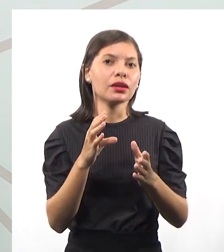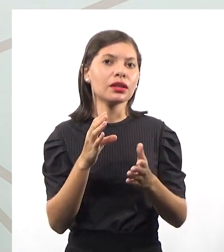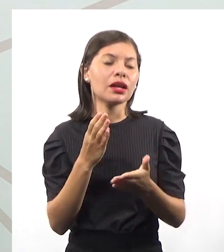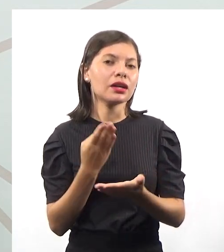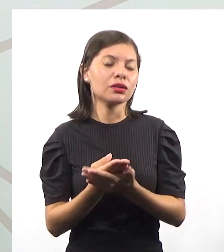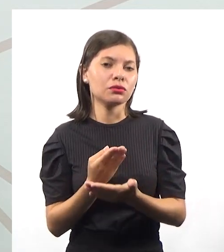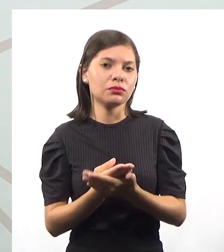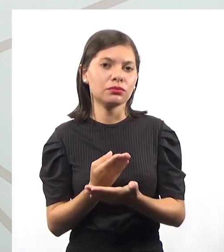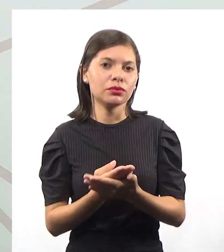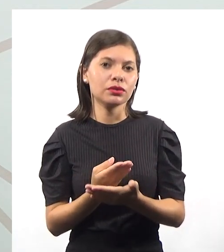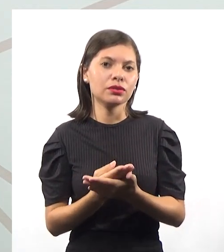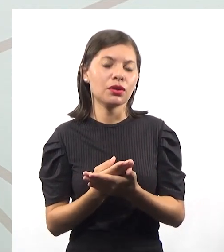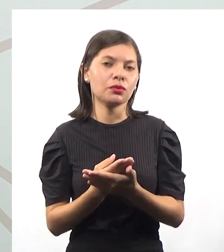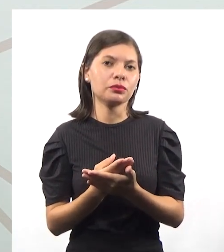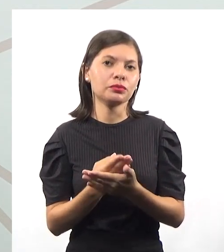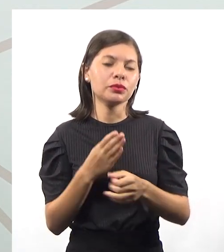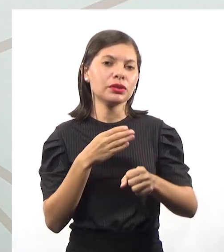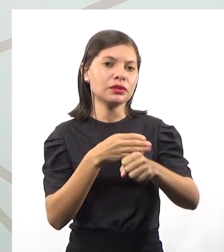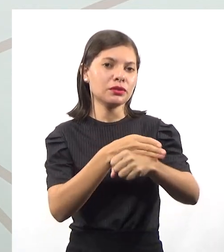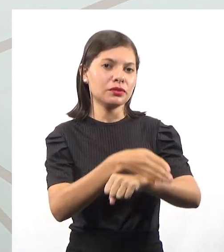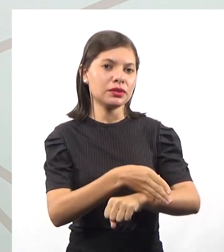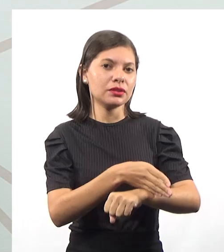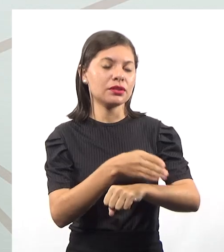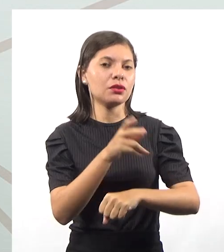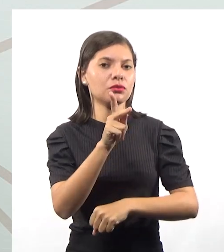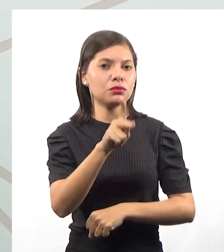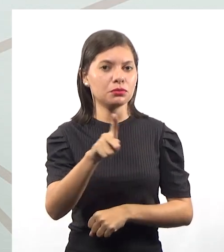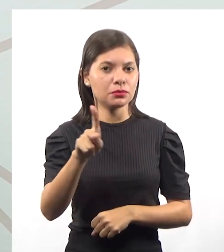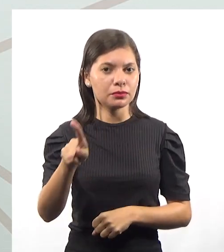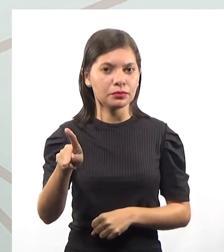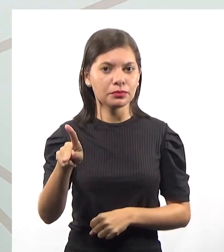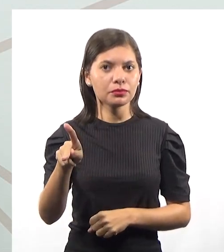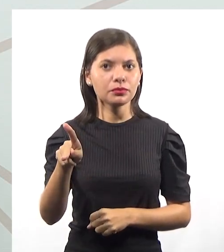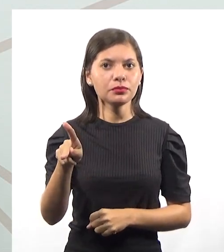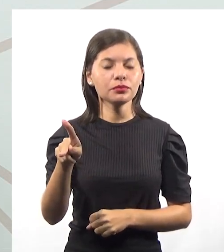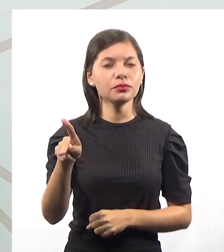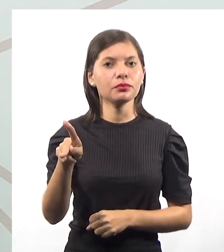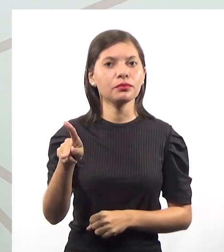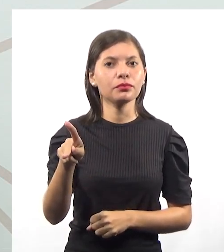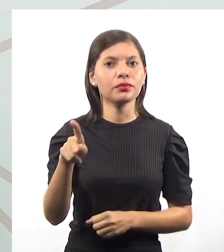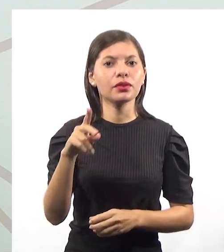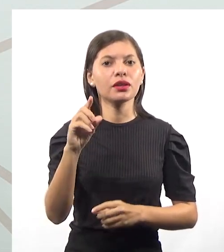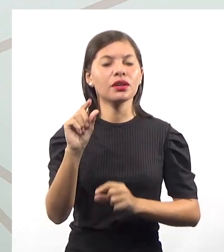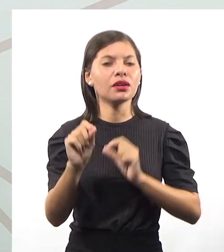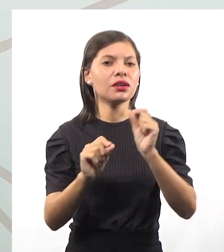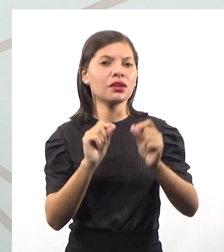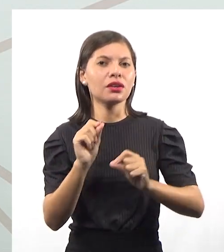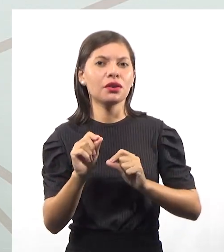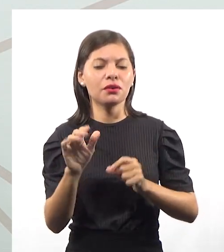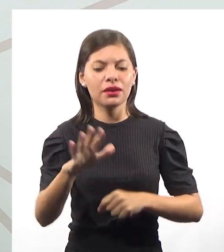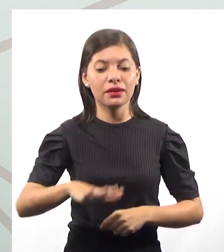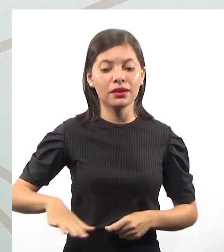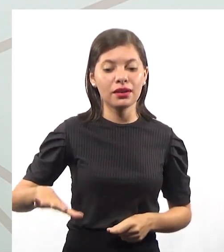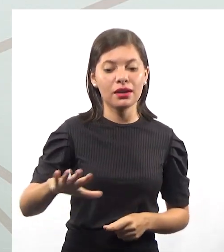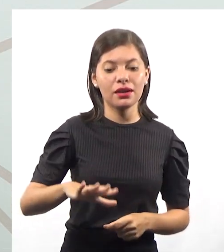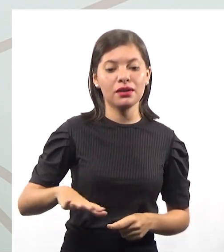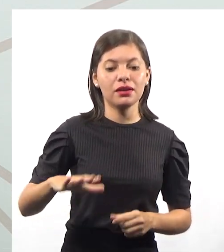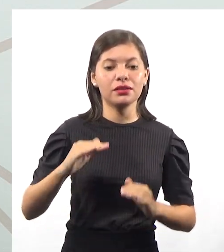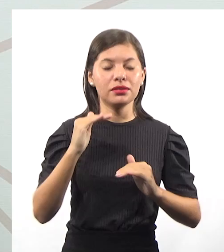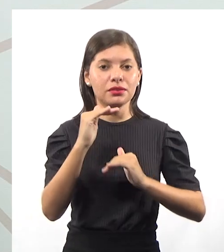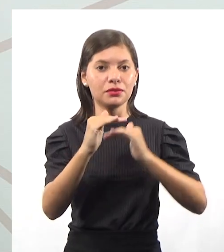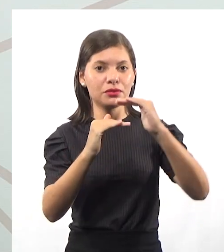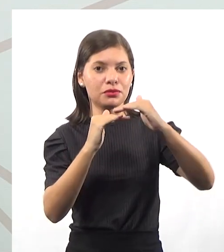com intervenção pedagógica, que é a intervenção do professor, em que o próprio Vygotsky vai trabalhar, que é a zona